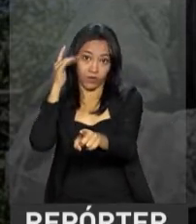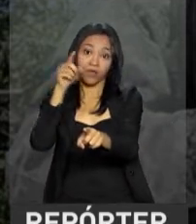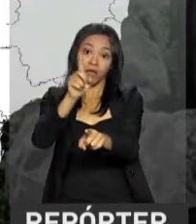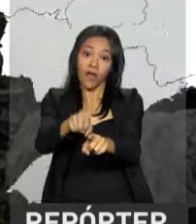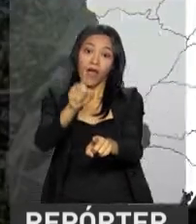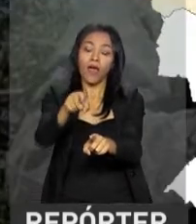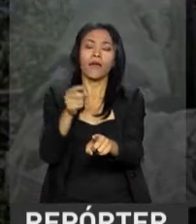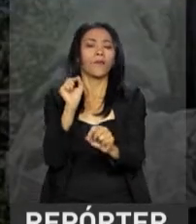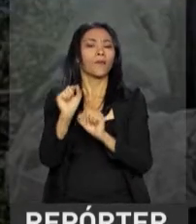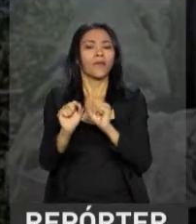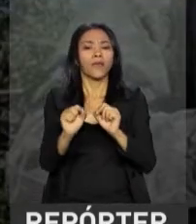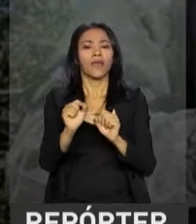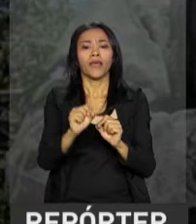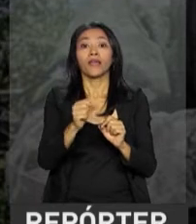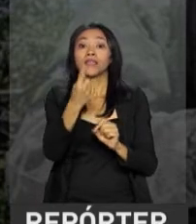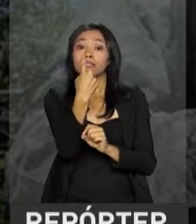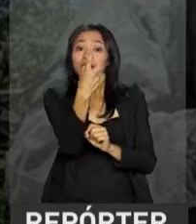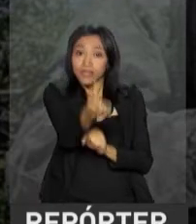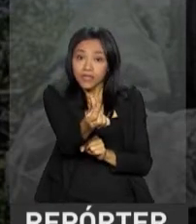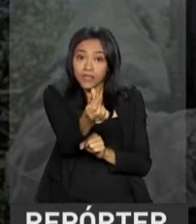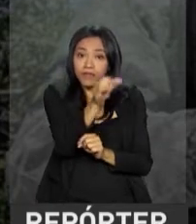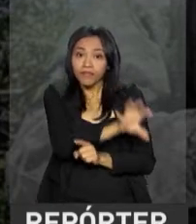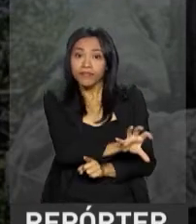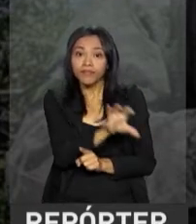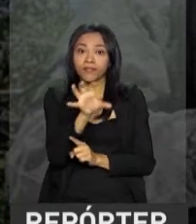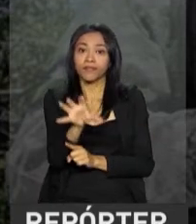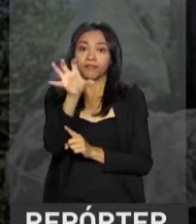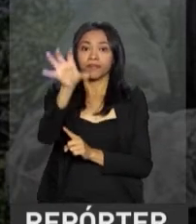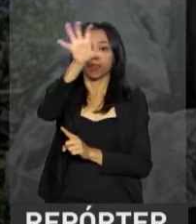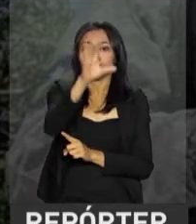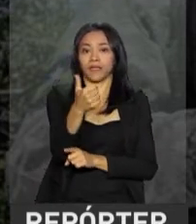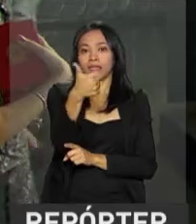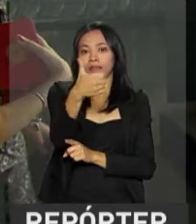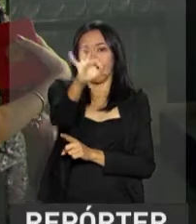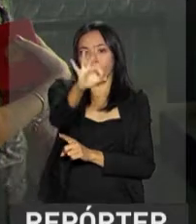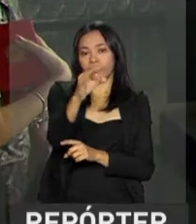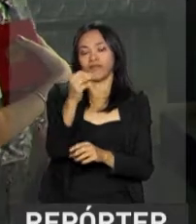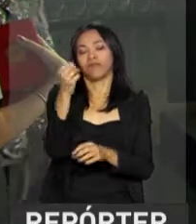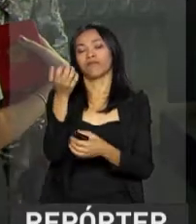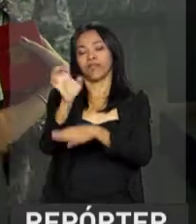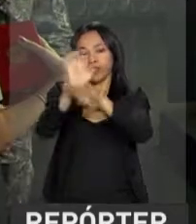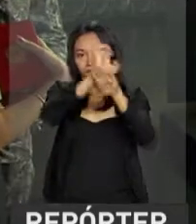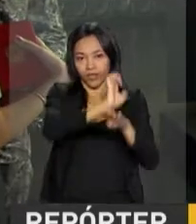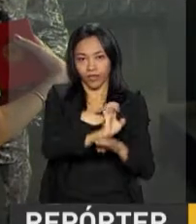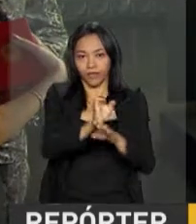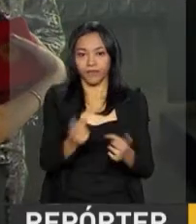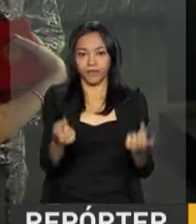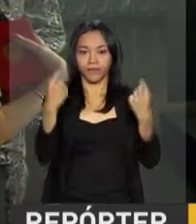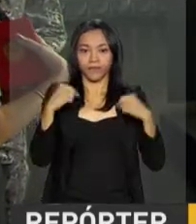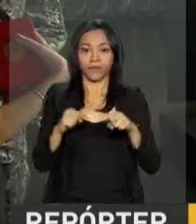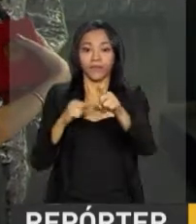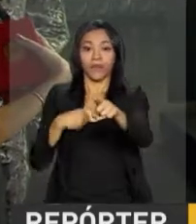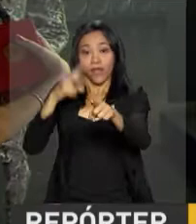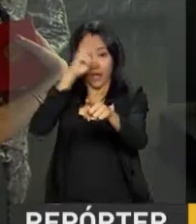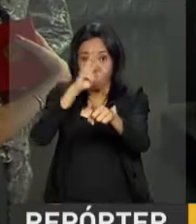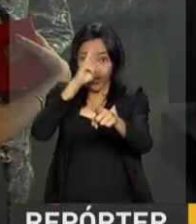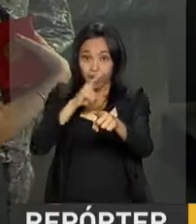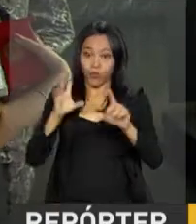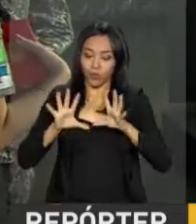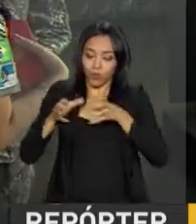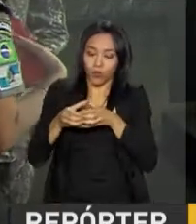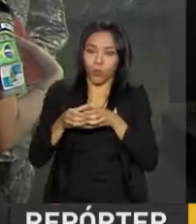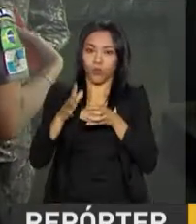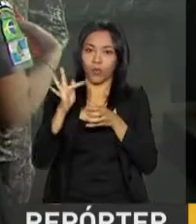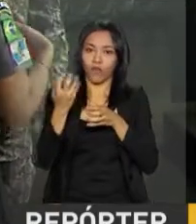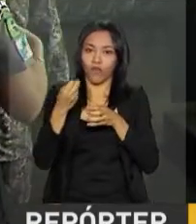são desenvolvidas 16 operações diferentes em dez estados o lema da força nacional é prontos para tudo nós